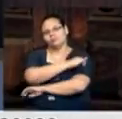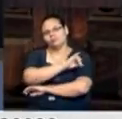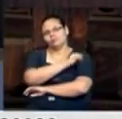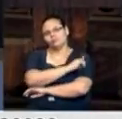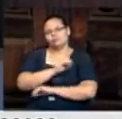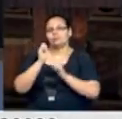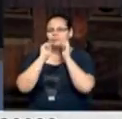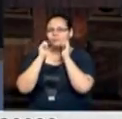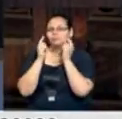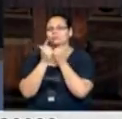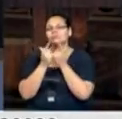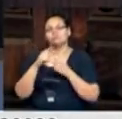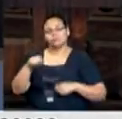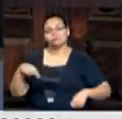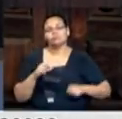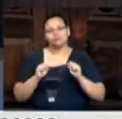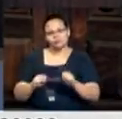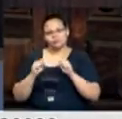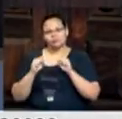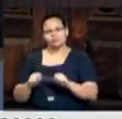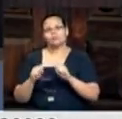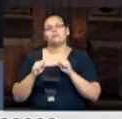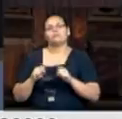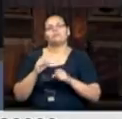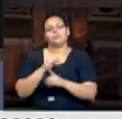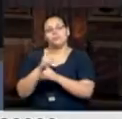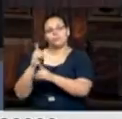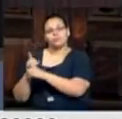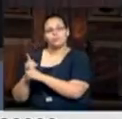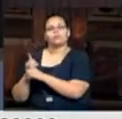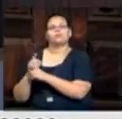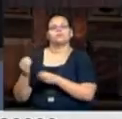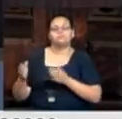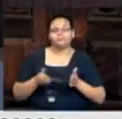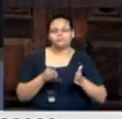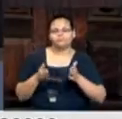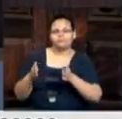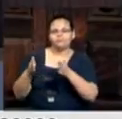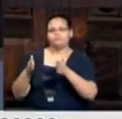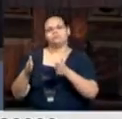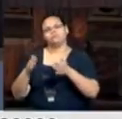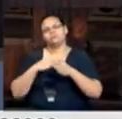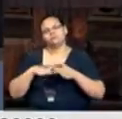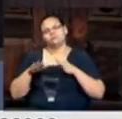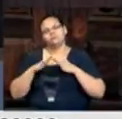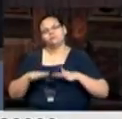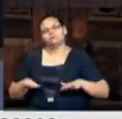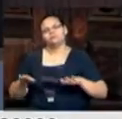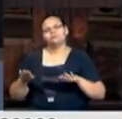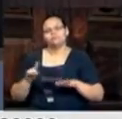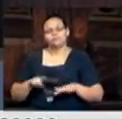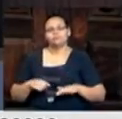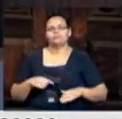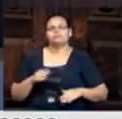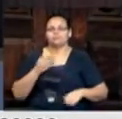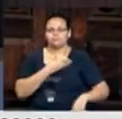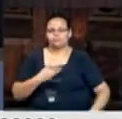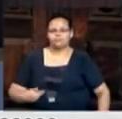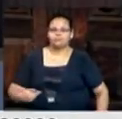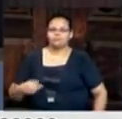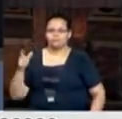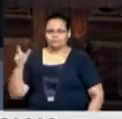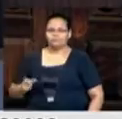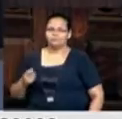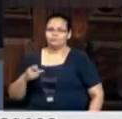Assembleia Legislativa, que nós possamos encontrar um caminho de serenidade e de união. A população fez a sua